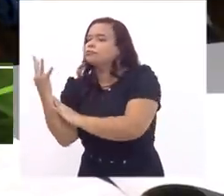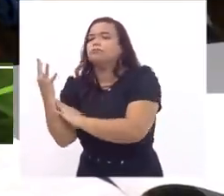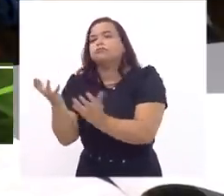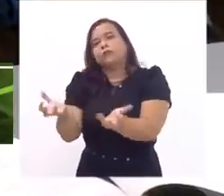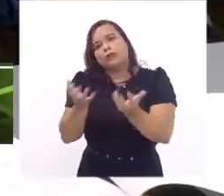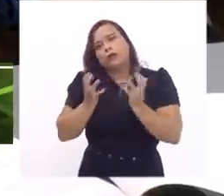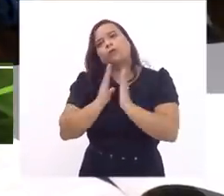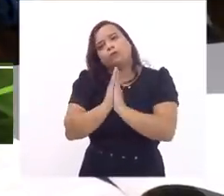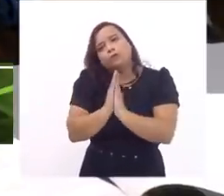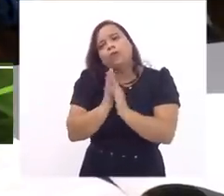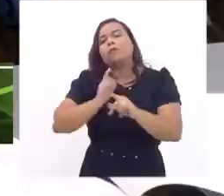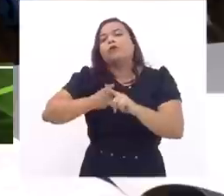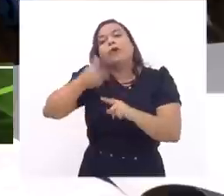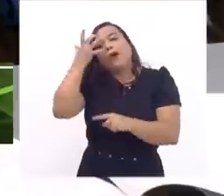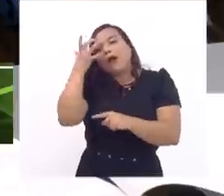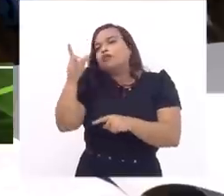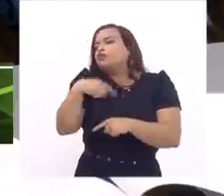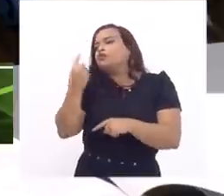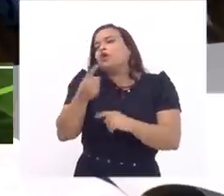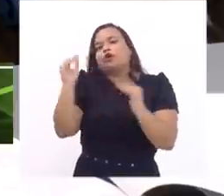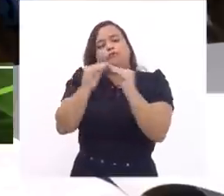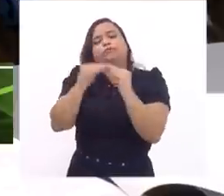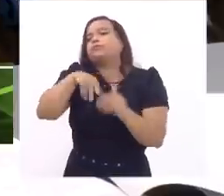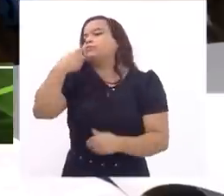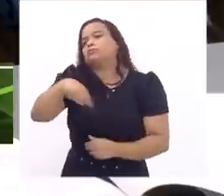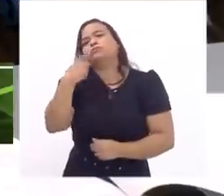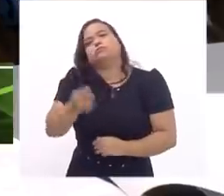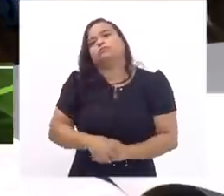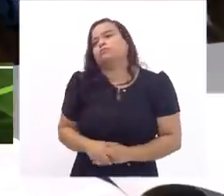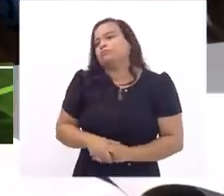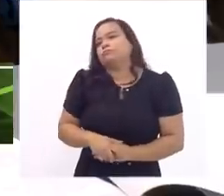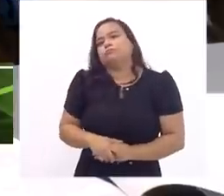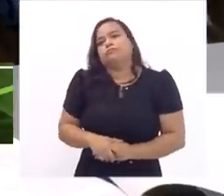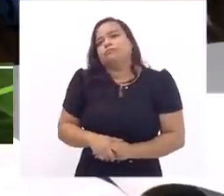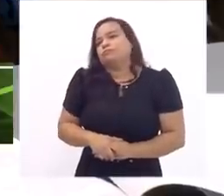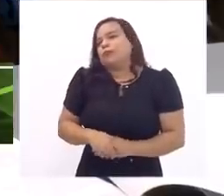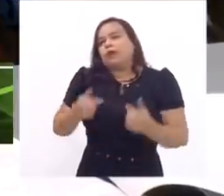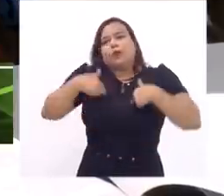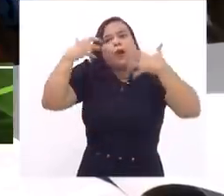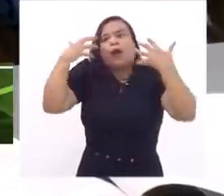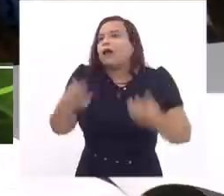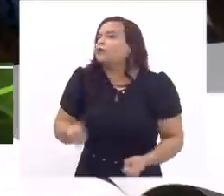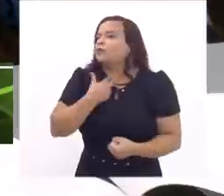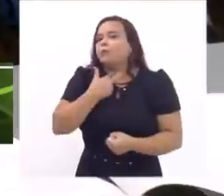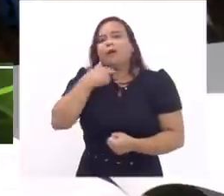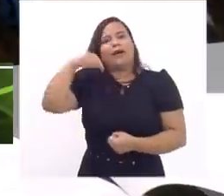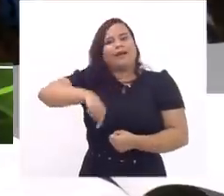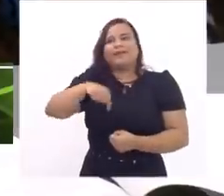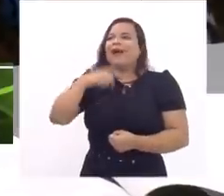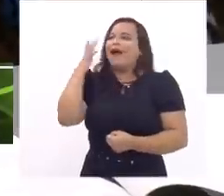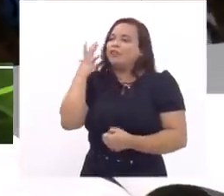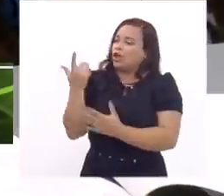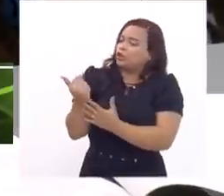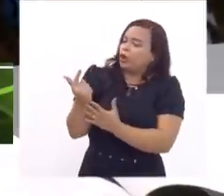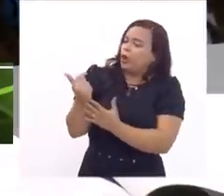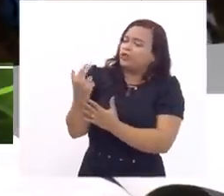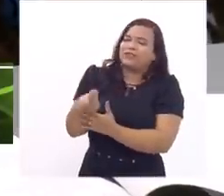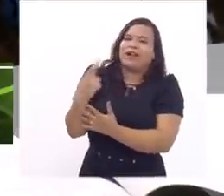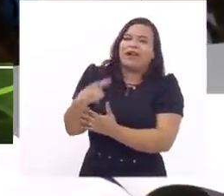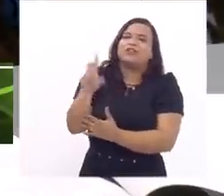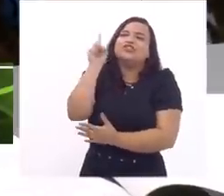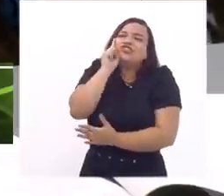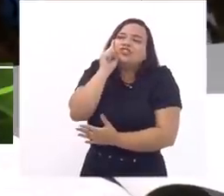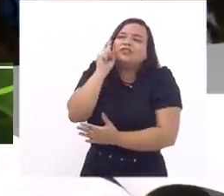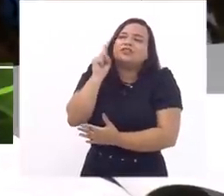Tá? Porque eu acho que a gente não vai. Eu não posso aceitar que essa casa considere que R$12 de vaga